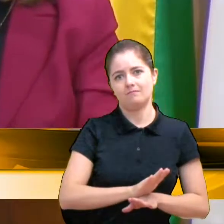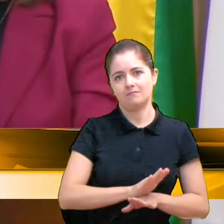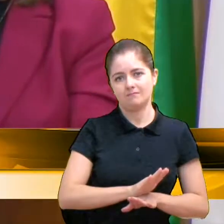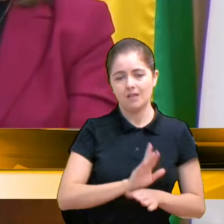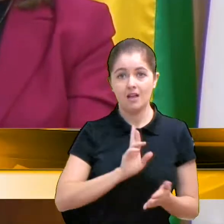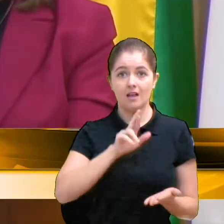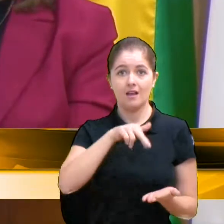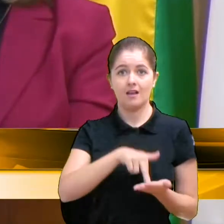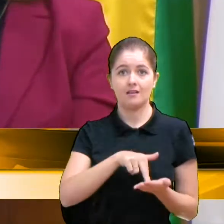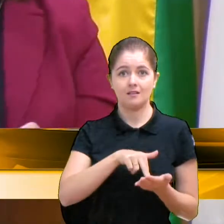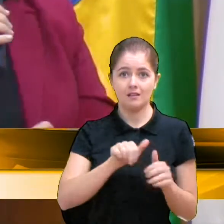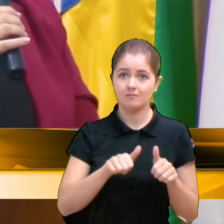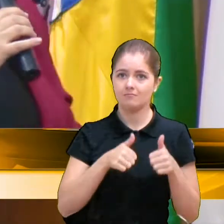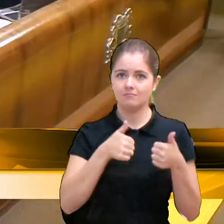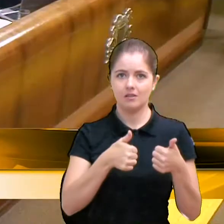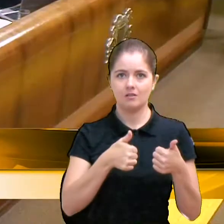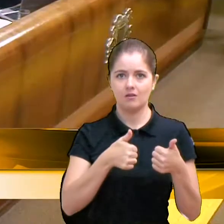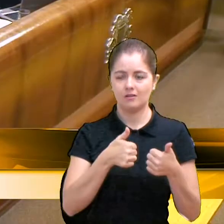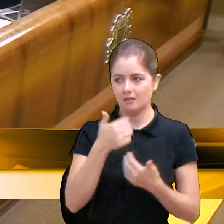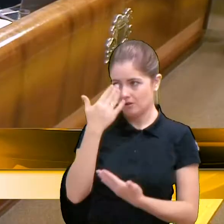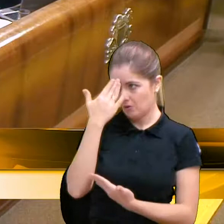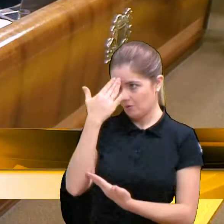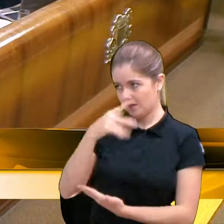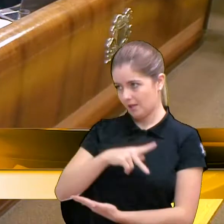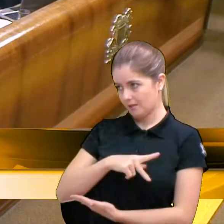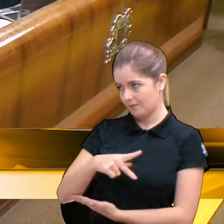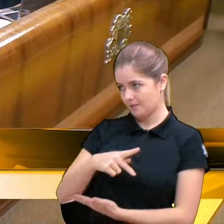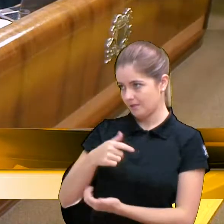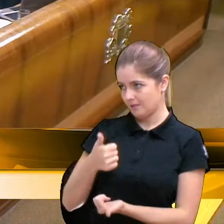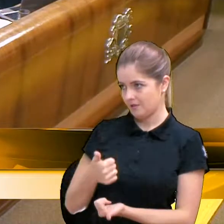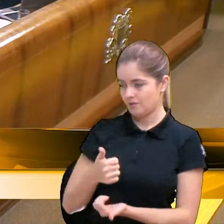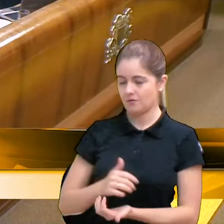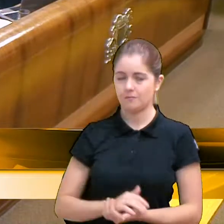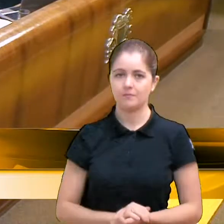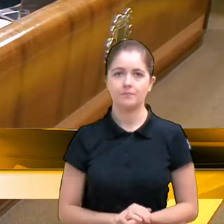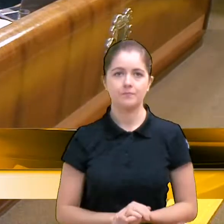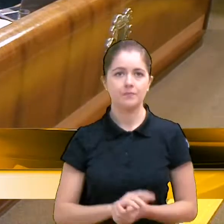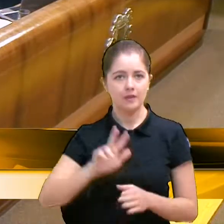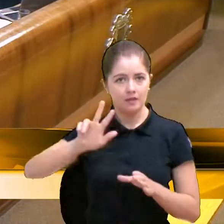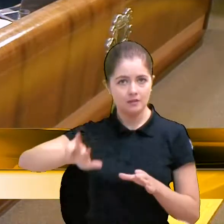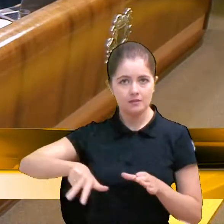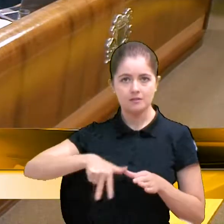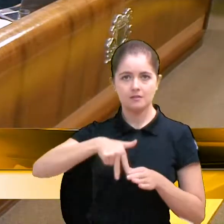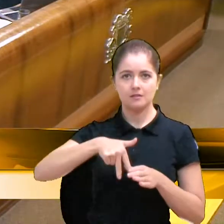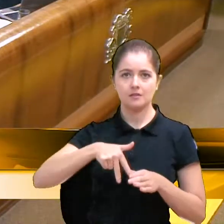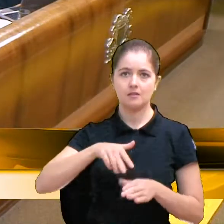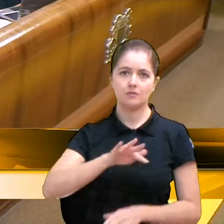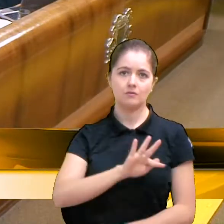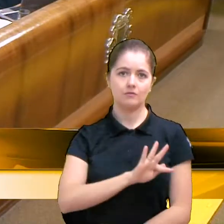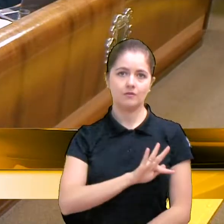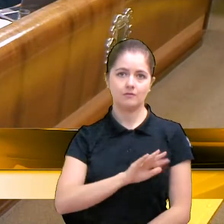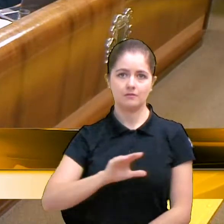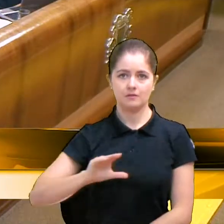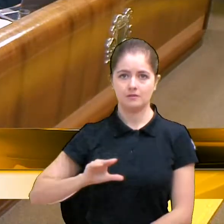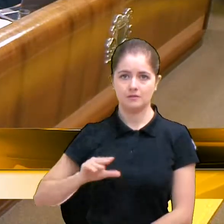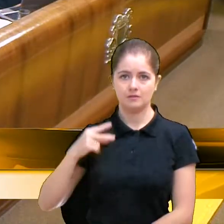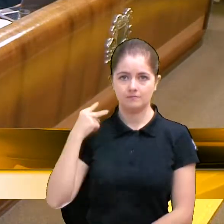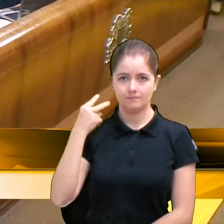parlamento. Obrigado, senhor presidente. Era isso. Próximo inscrito, vereador Flávio Cassina.